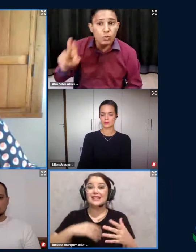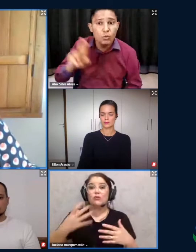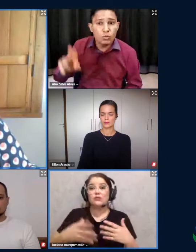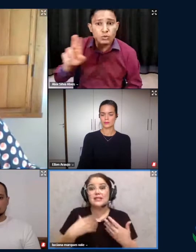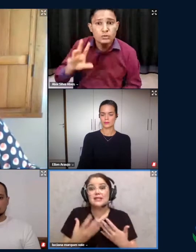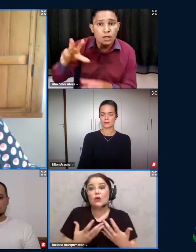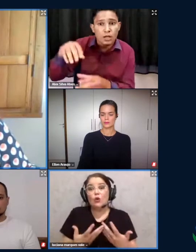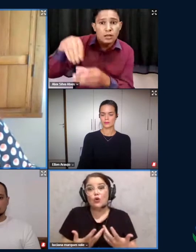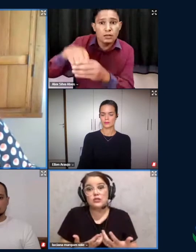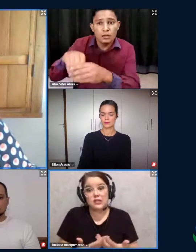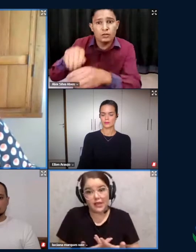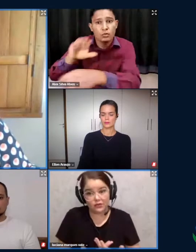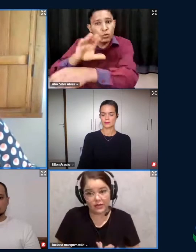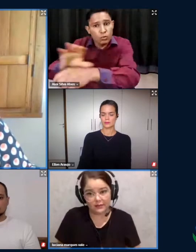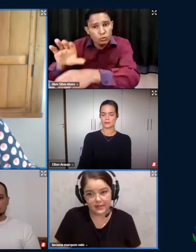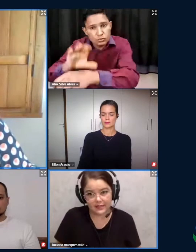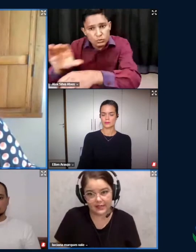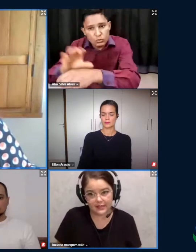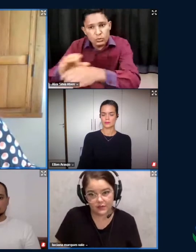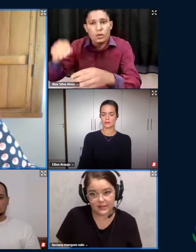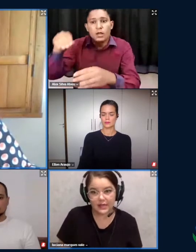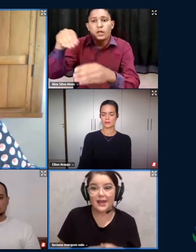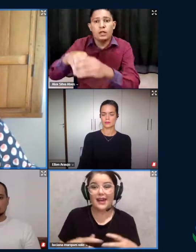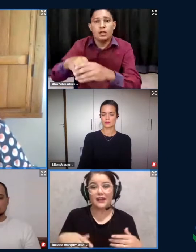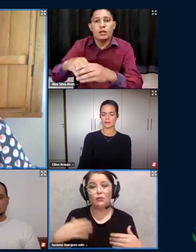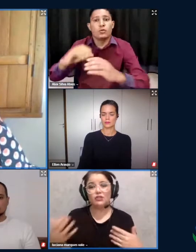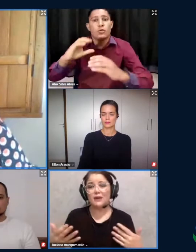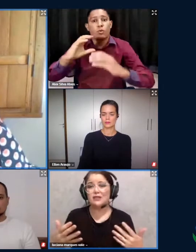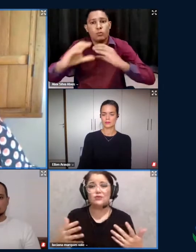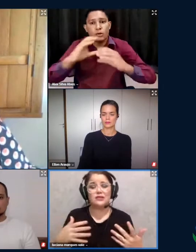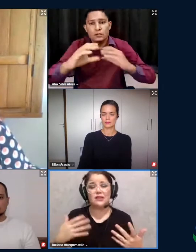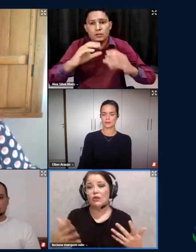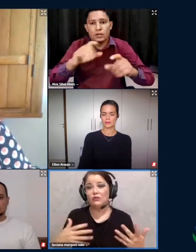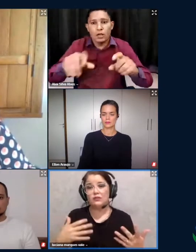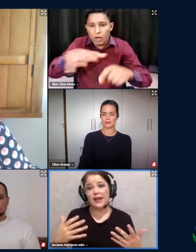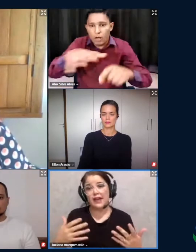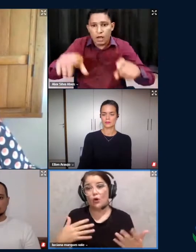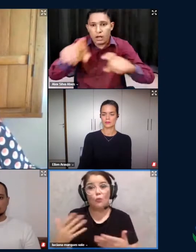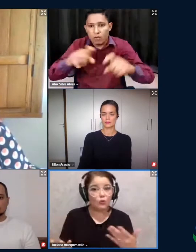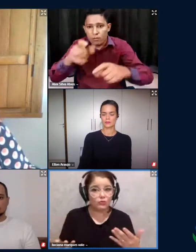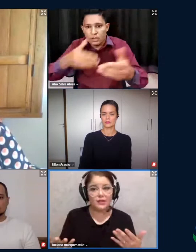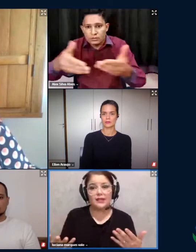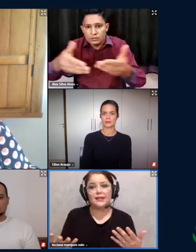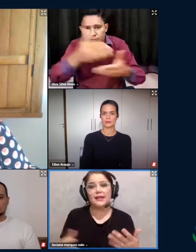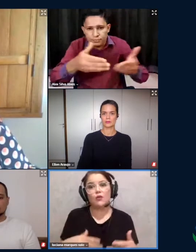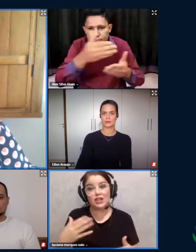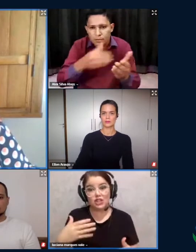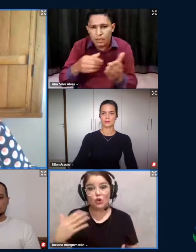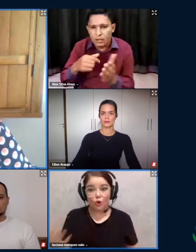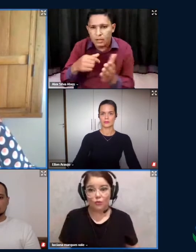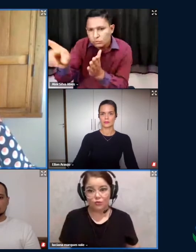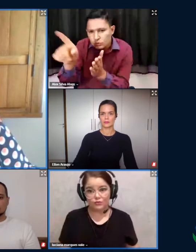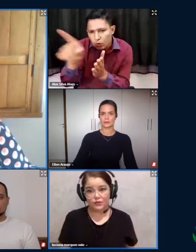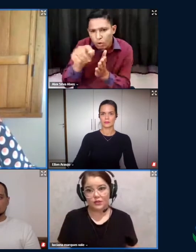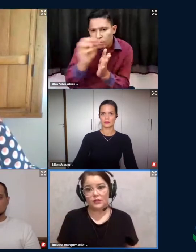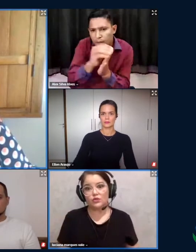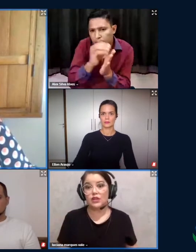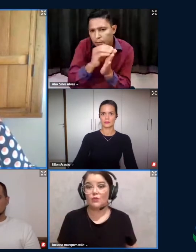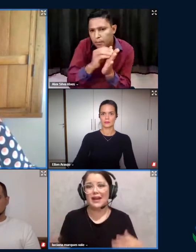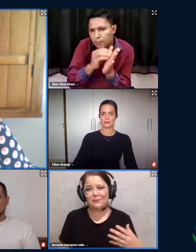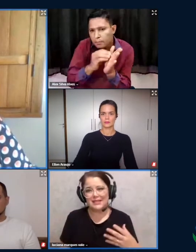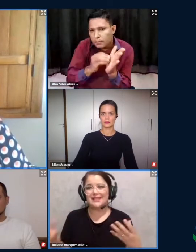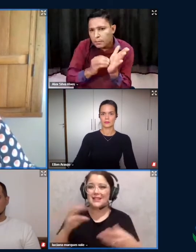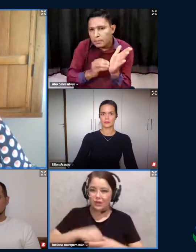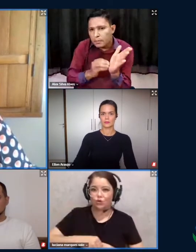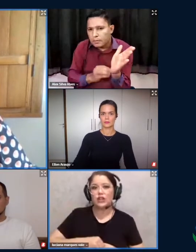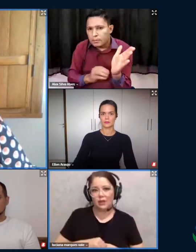mas ele não trazia o conceito da representação. Era muito mais um sinal comum, a linguagem comum, do que